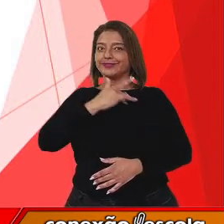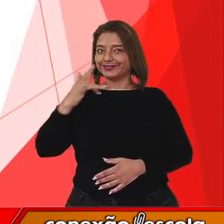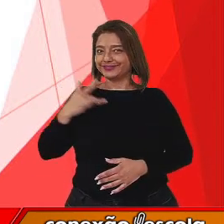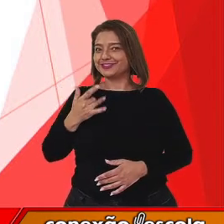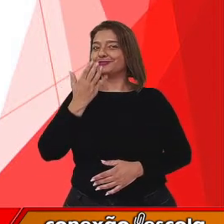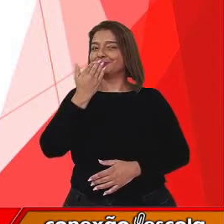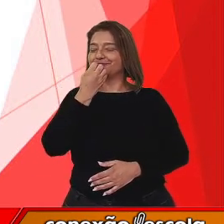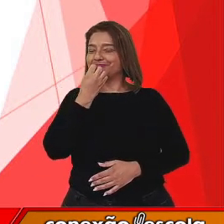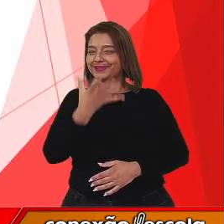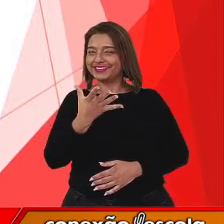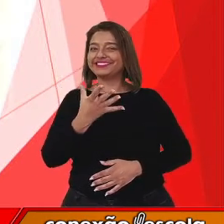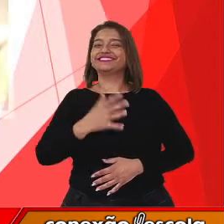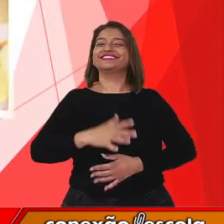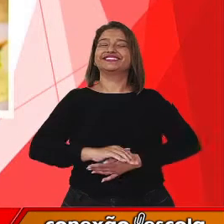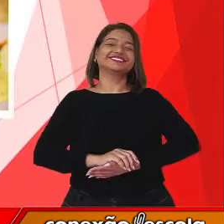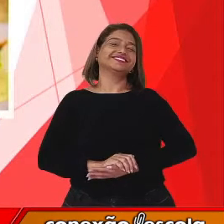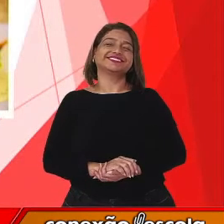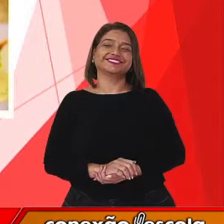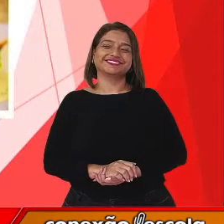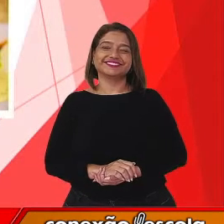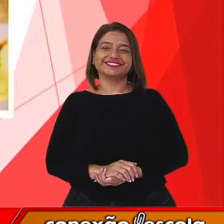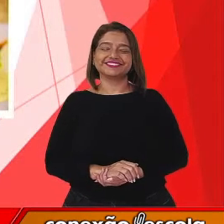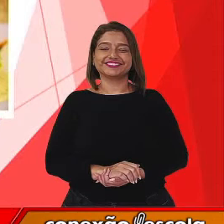melhor pra gente, certinho?